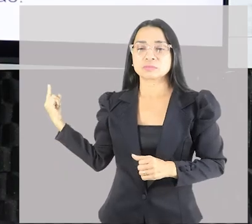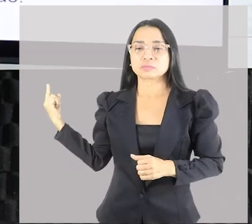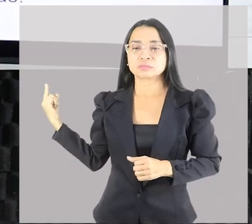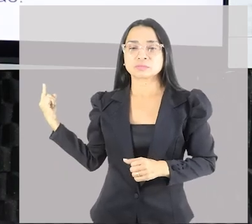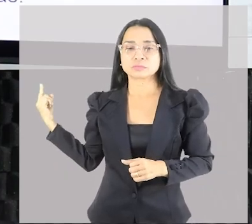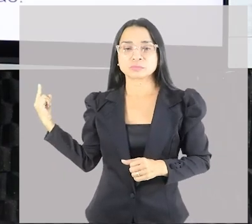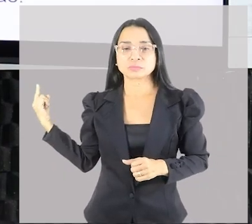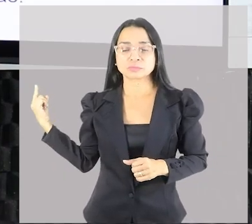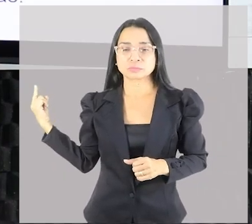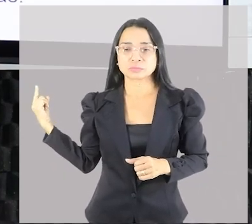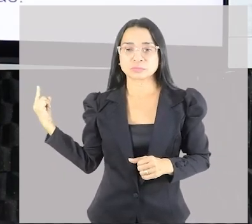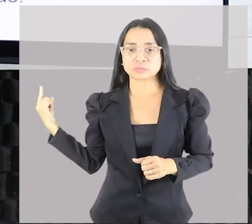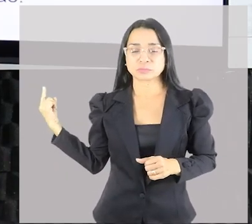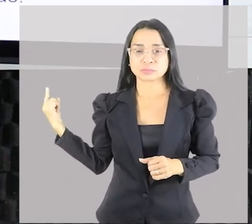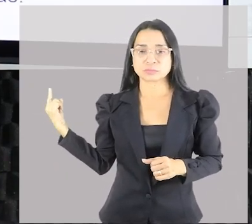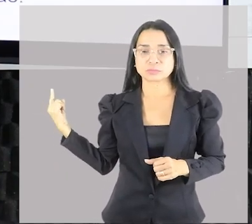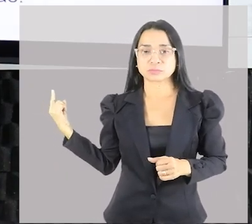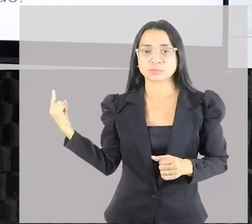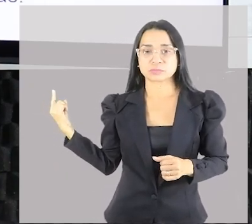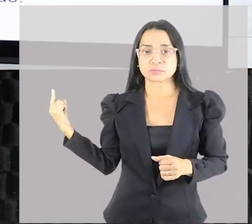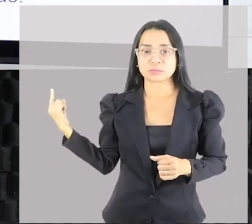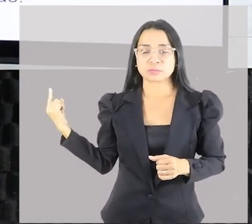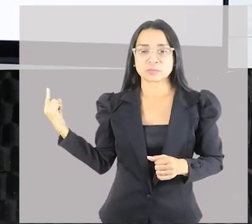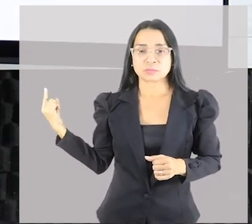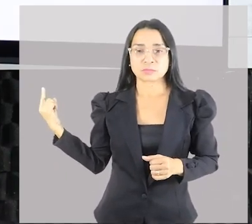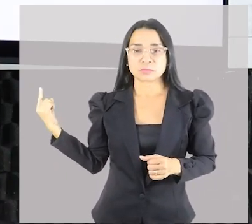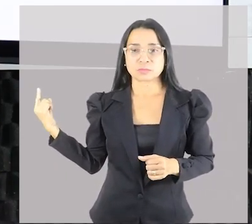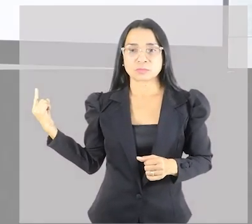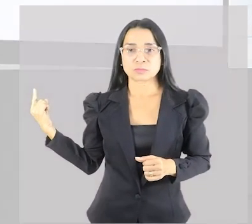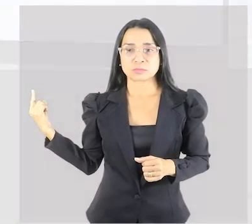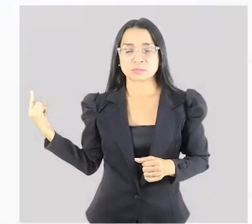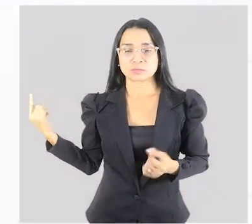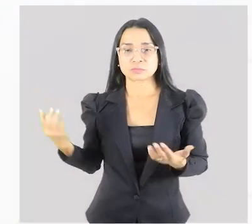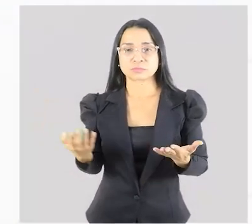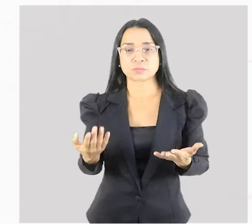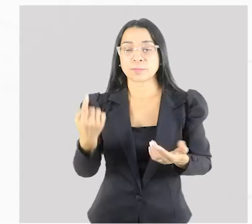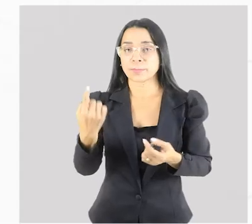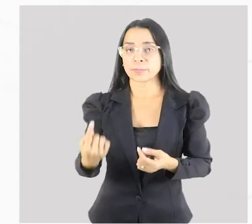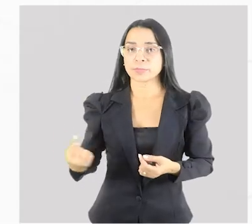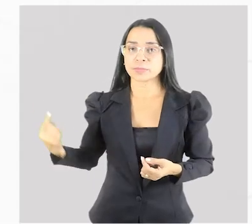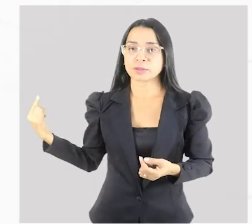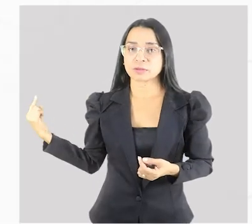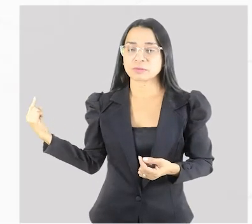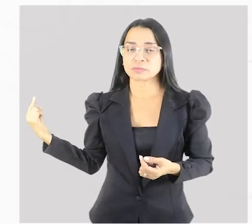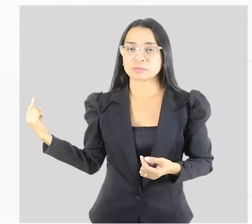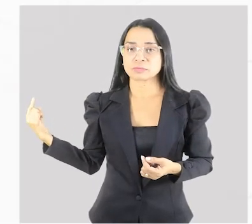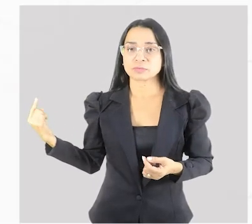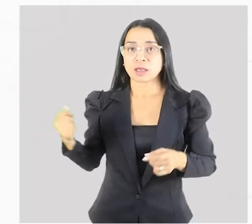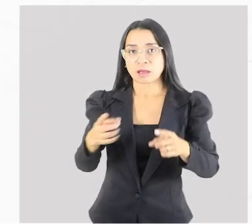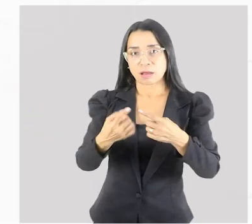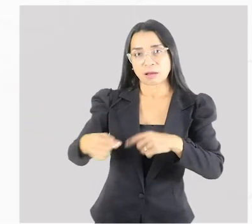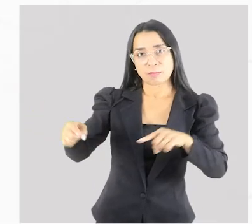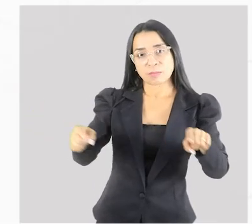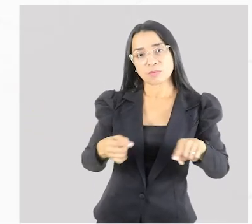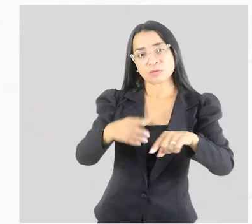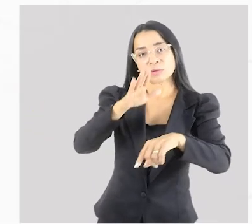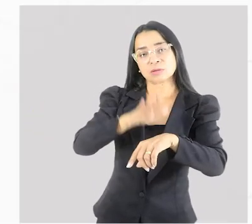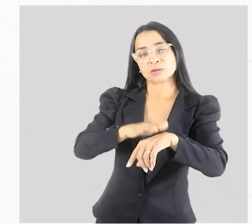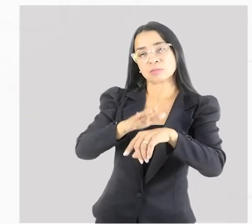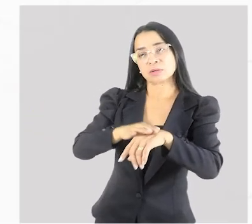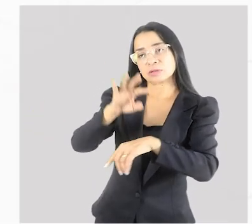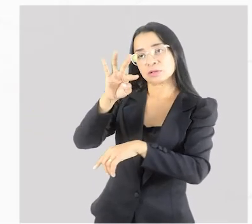aspectos africanos e aspectos indígenas, até chegar ao que a gente conhece hoje. O ritmo predominante, a música é chamada de